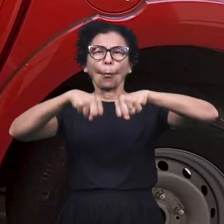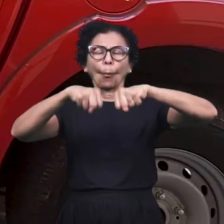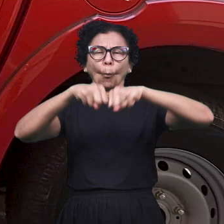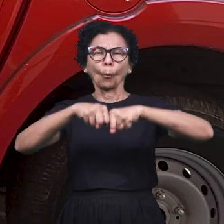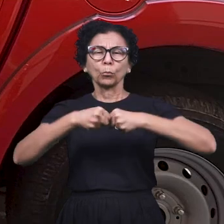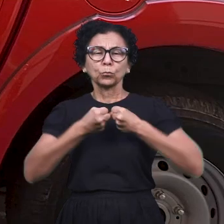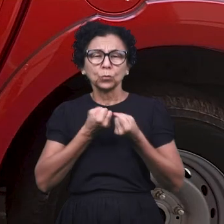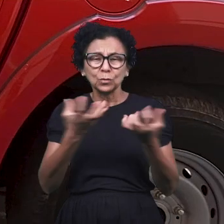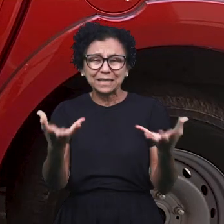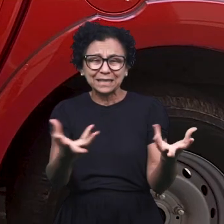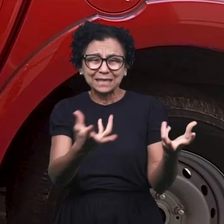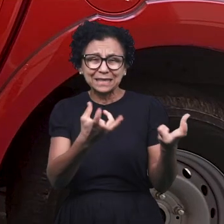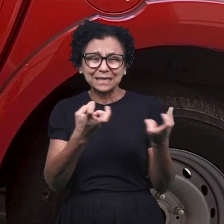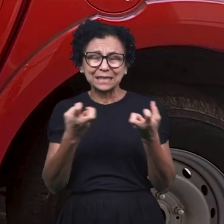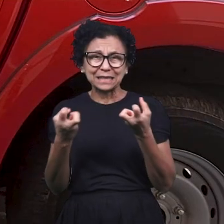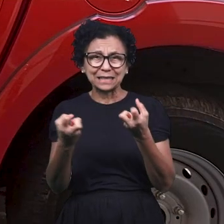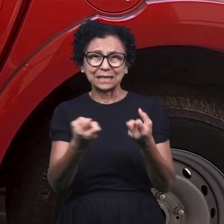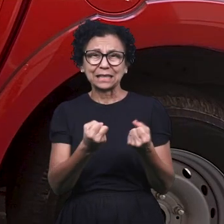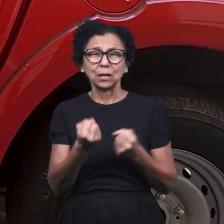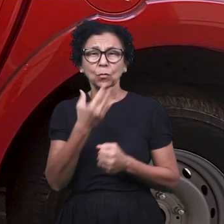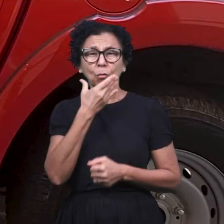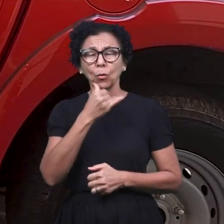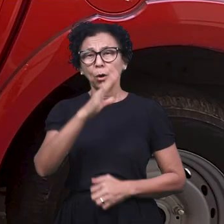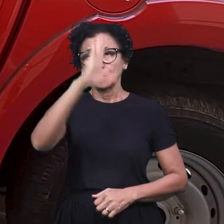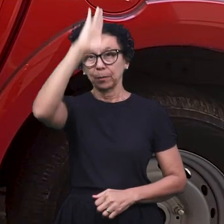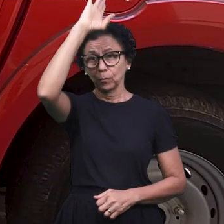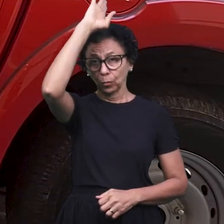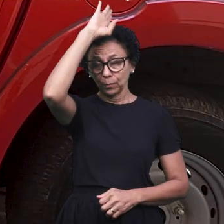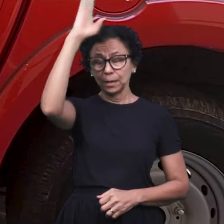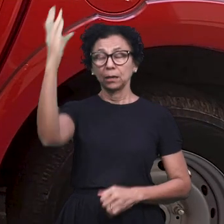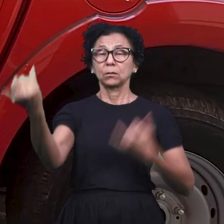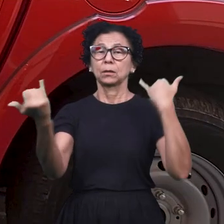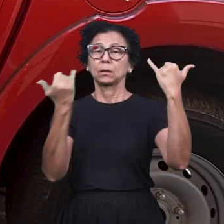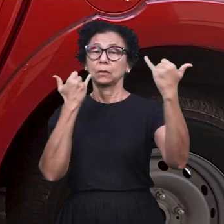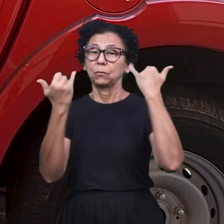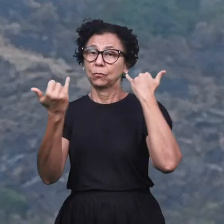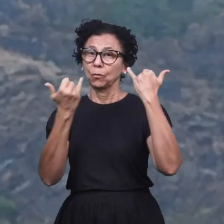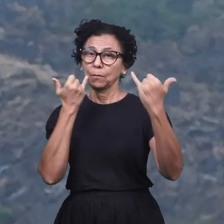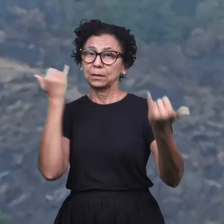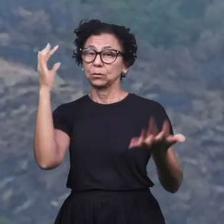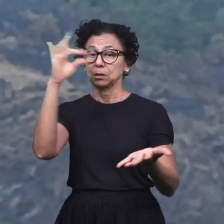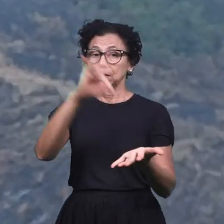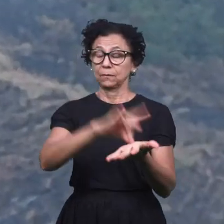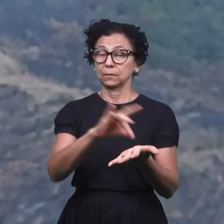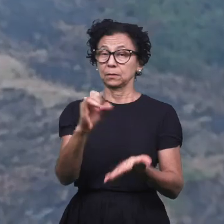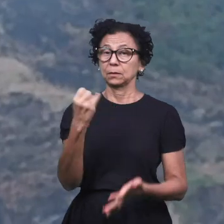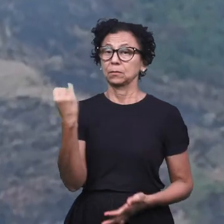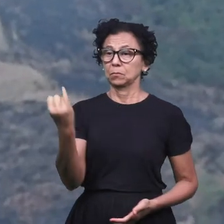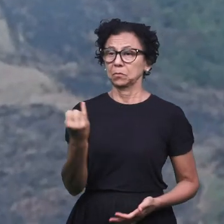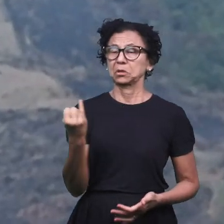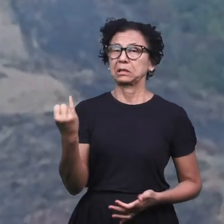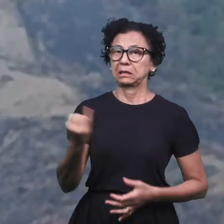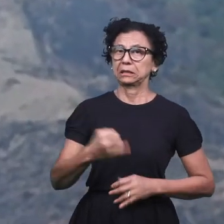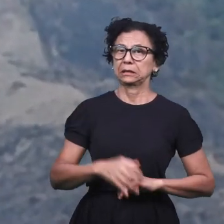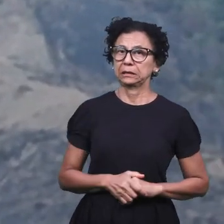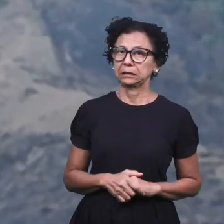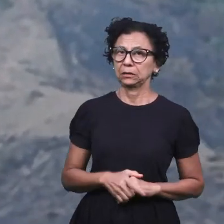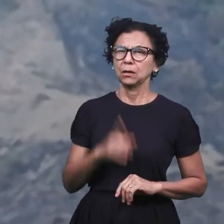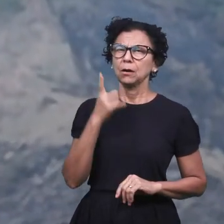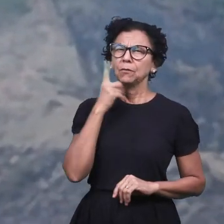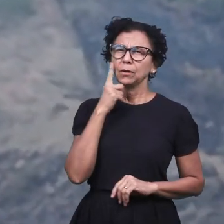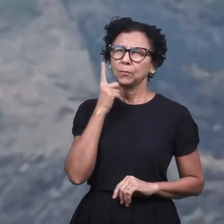do Corpo de Bombeiros Militar do Estado de Minas Gerais, nos deu informações oficiais e importantes que